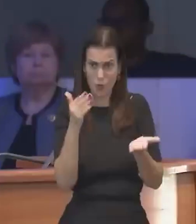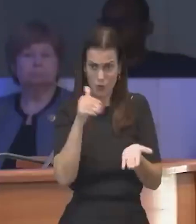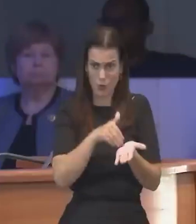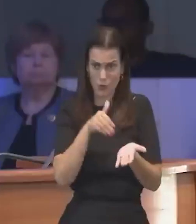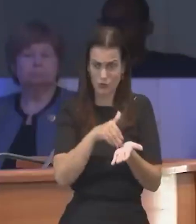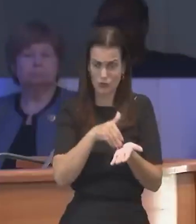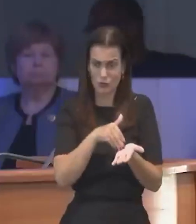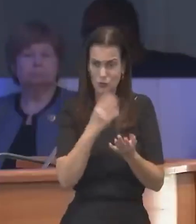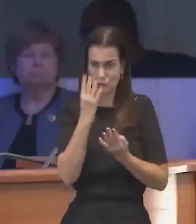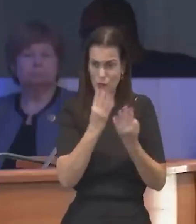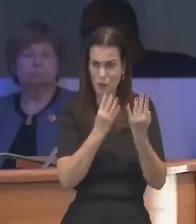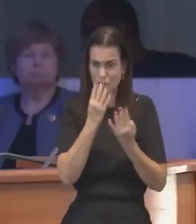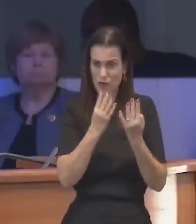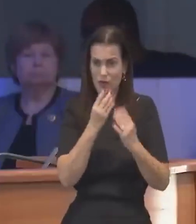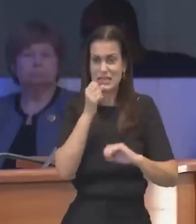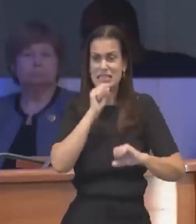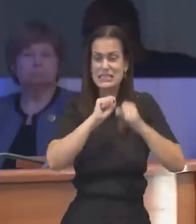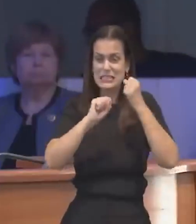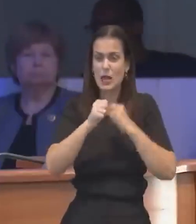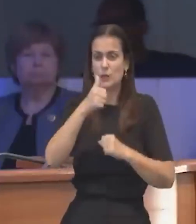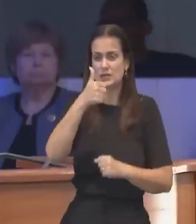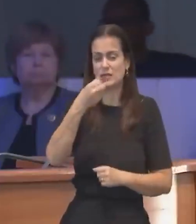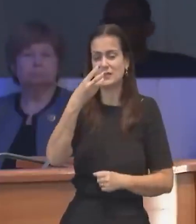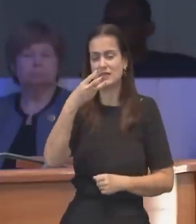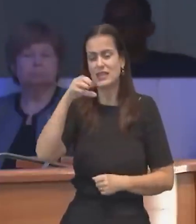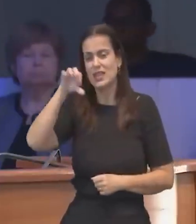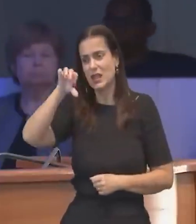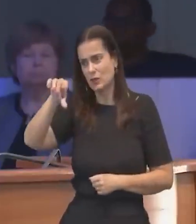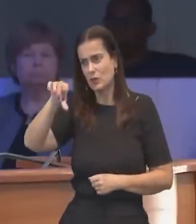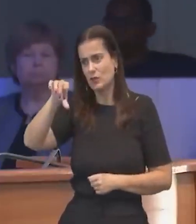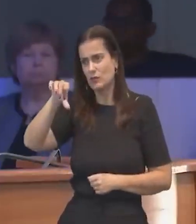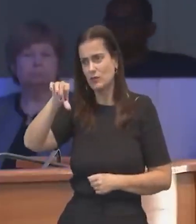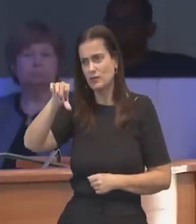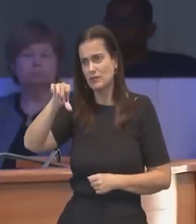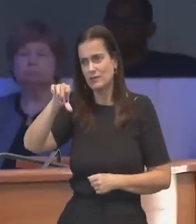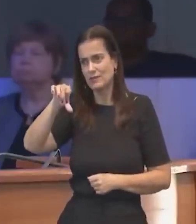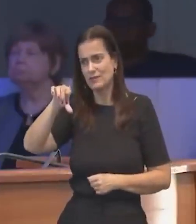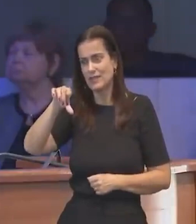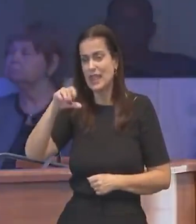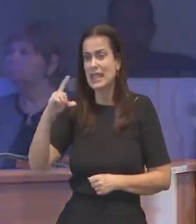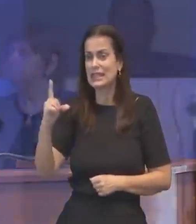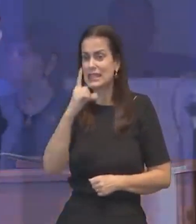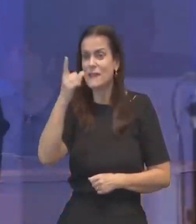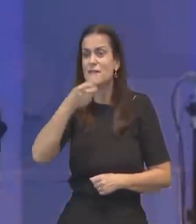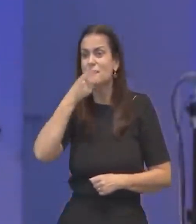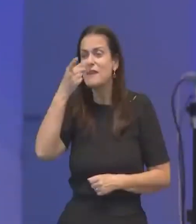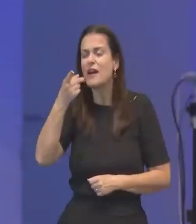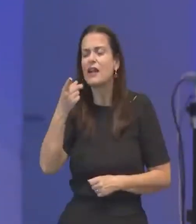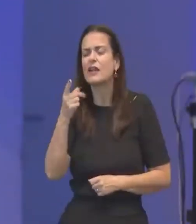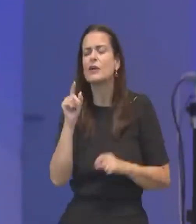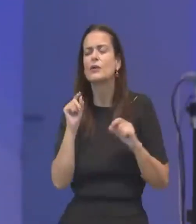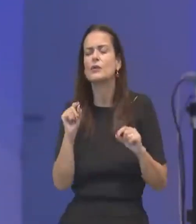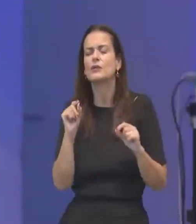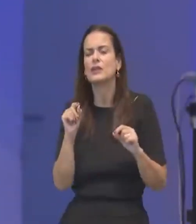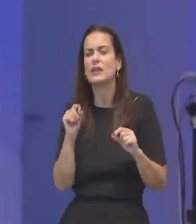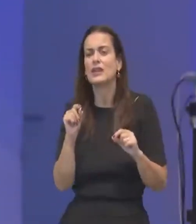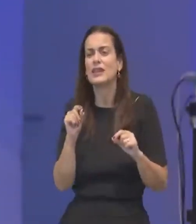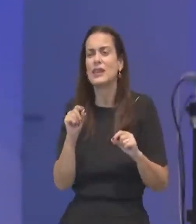que nos traz à memória o Salmo 139, em que o salmista declara a onisciência,